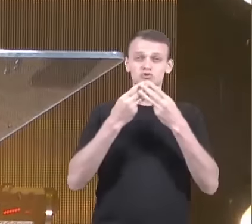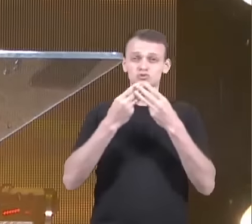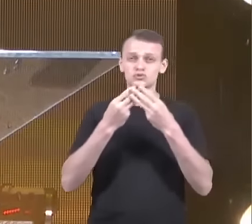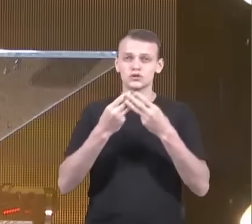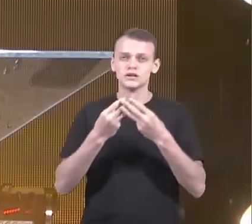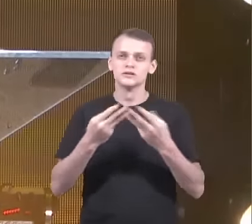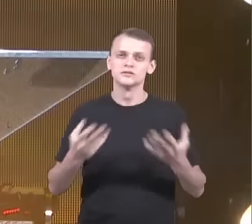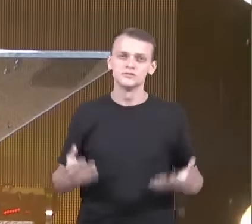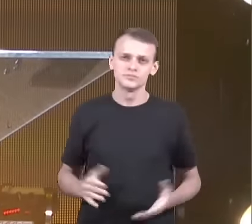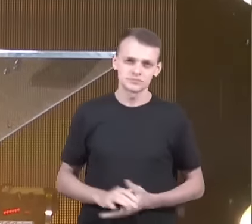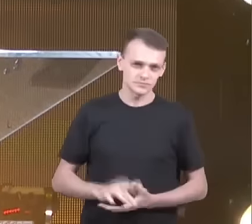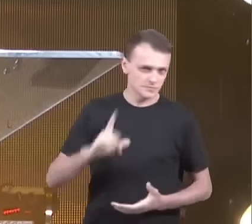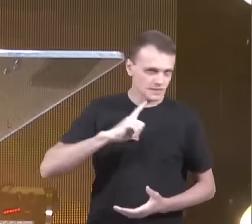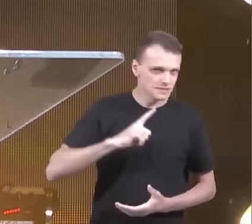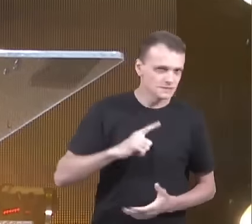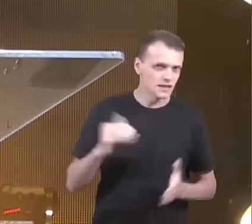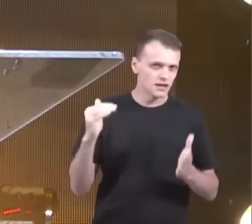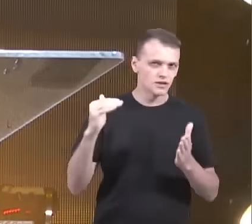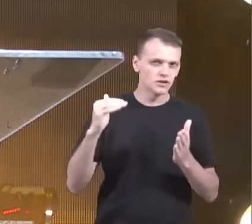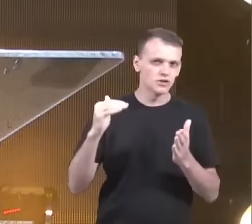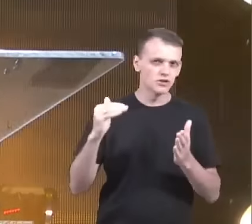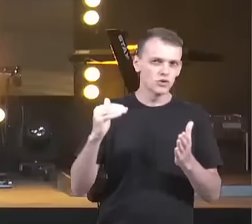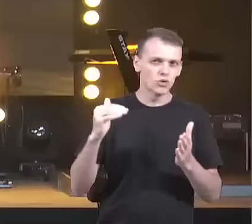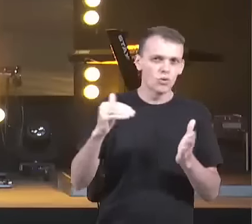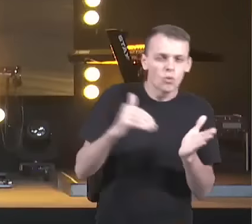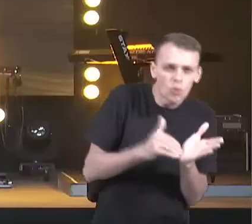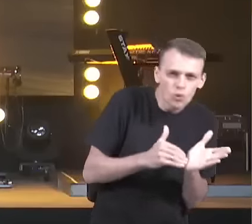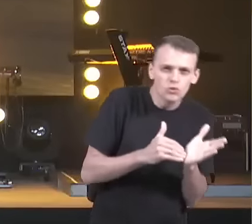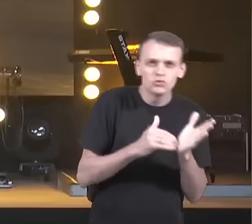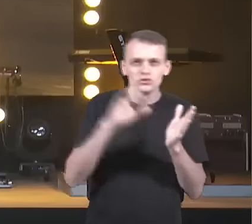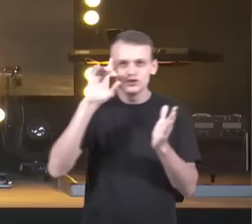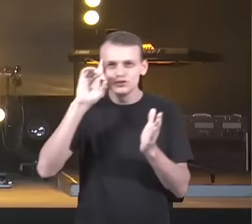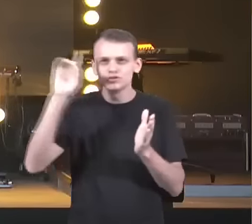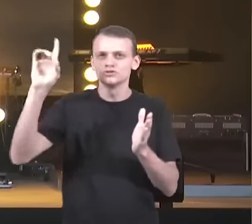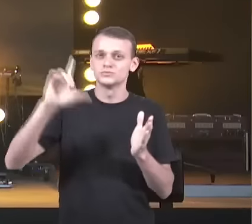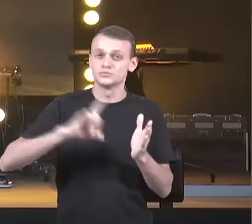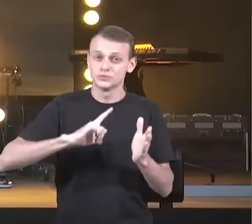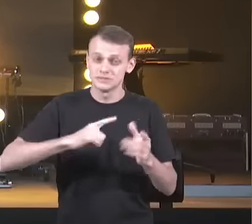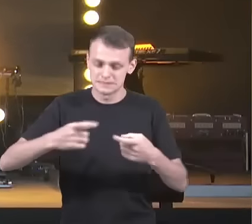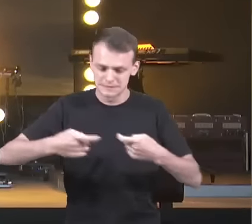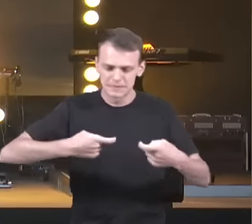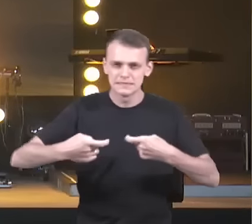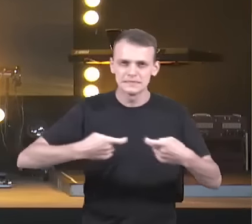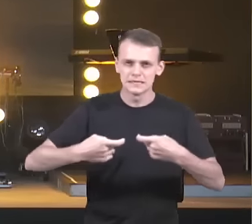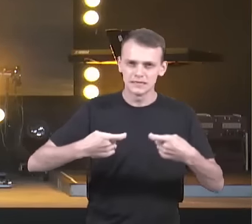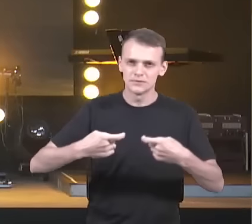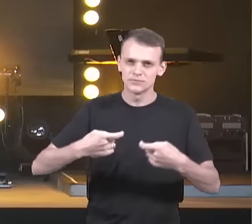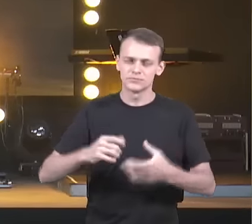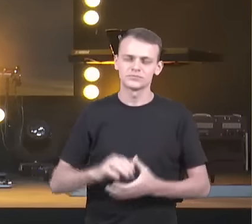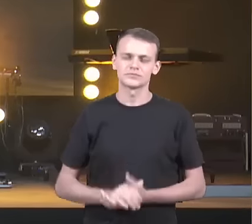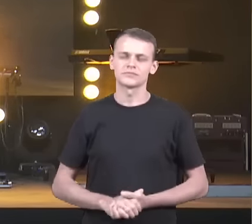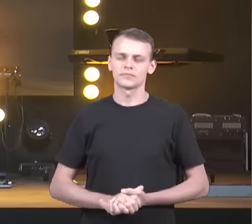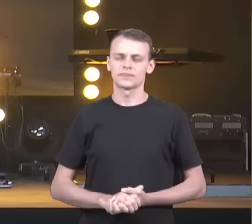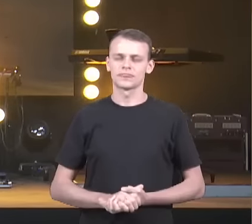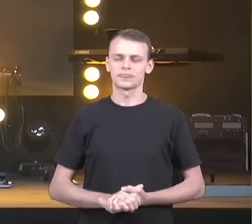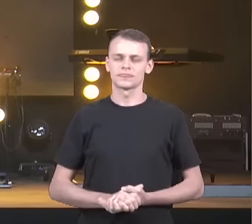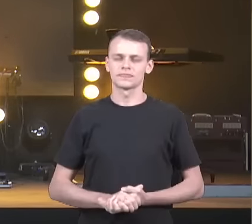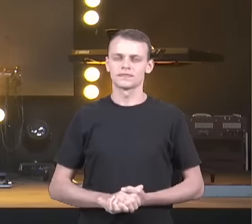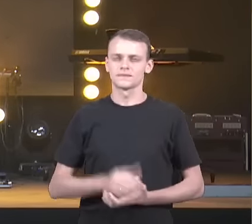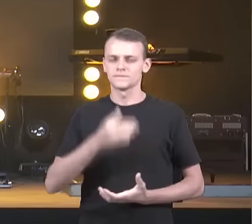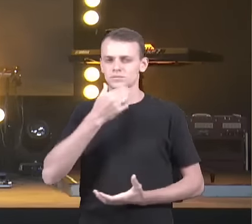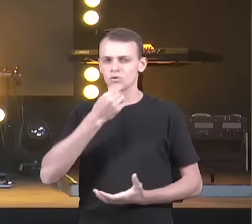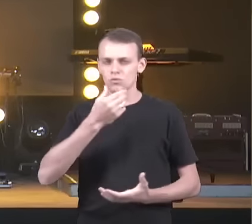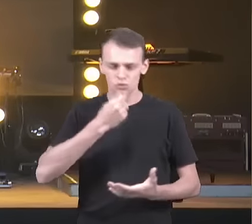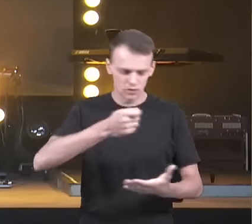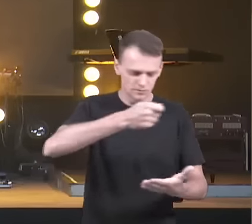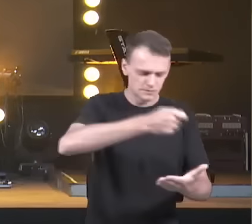os últimos dias, aqueles dias que então a guerra aconteceu. Hal Lindsey, autor de Agonia do